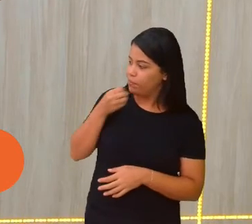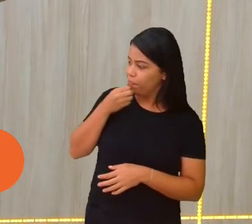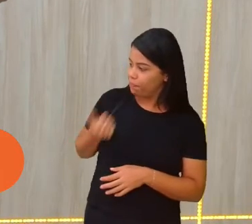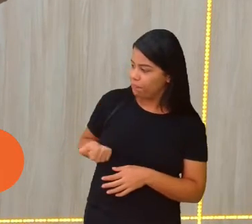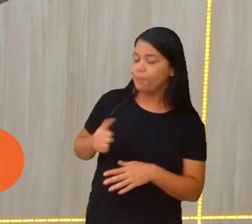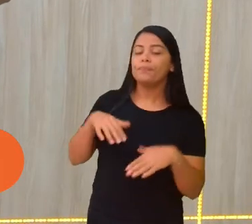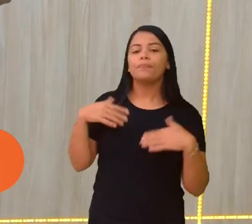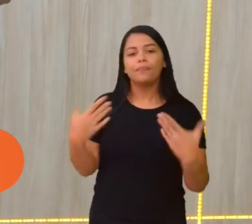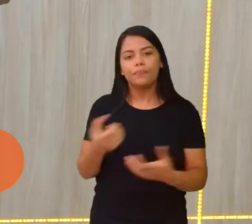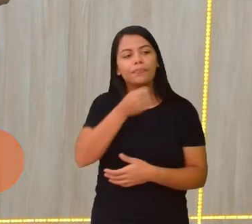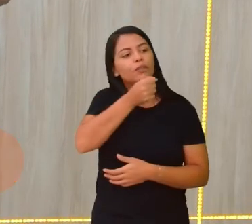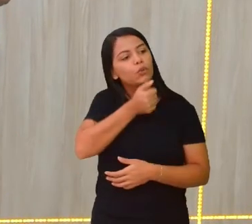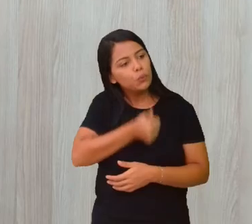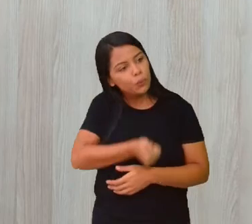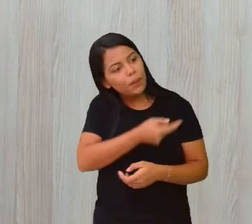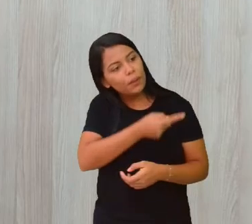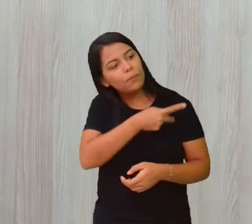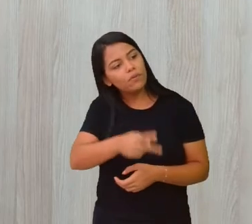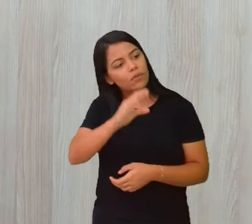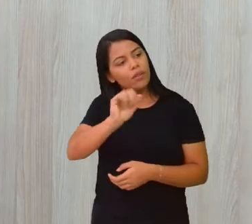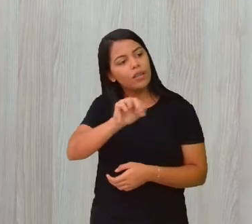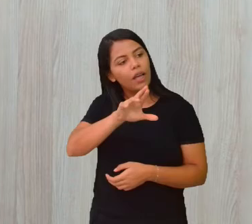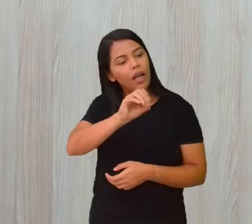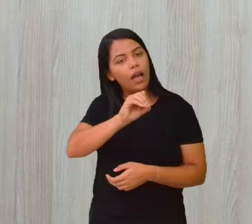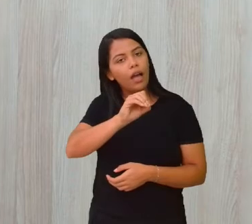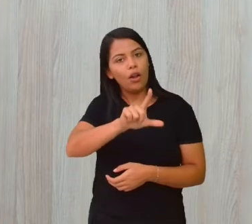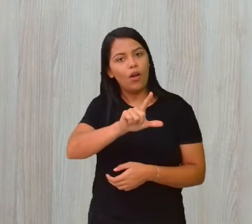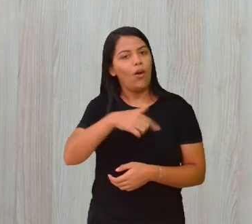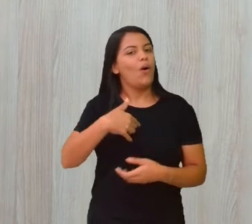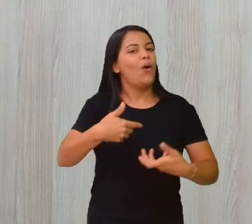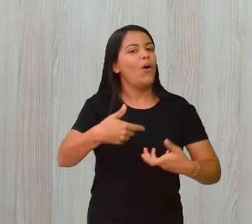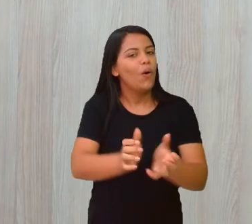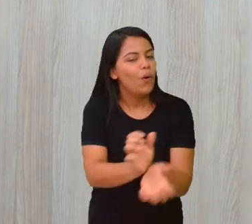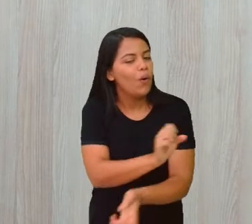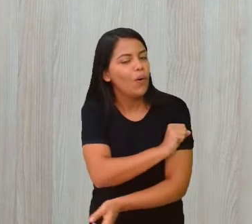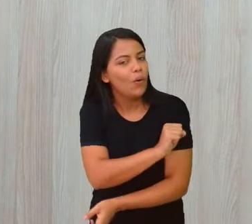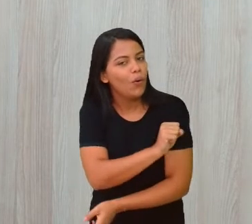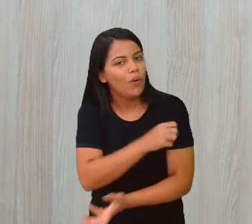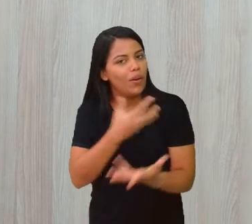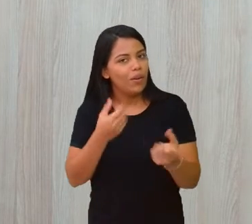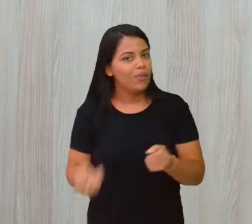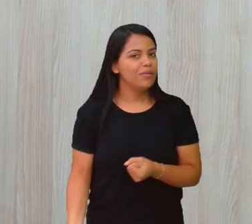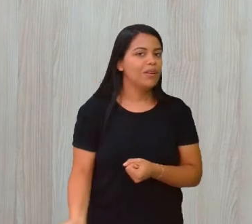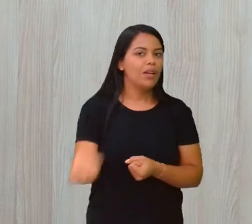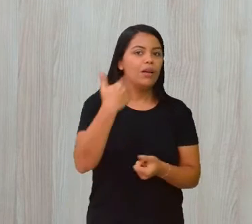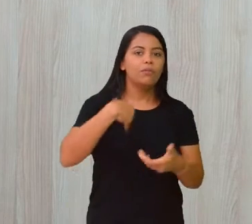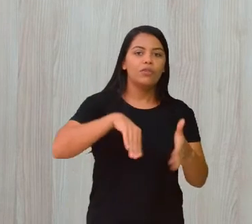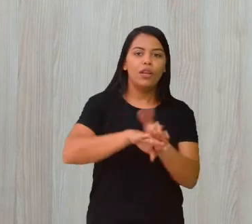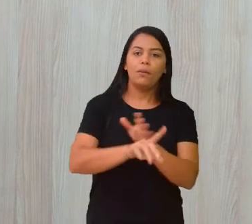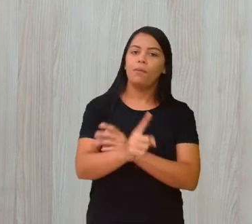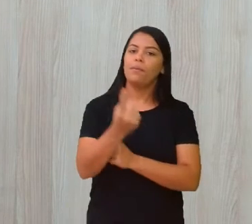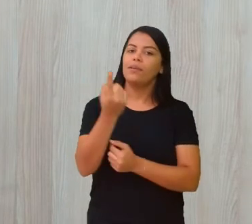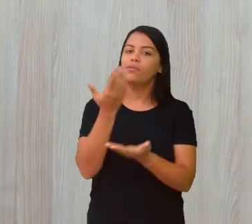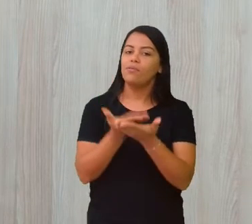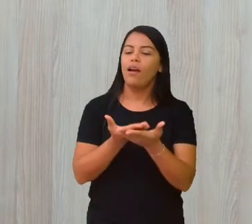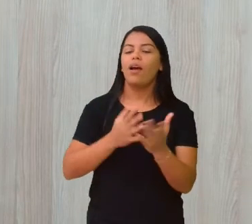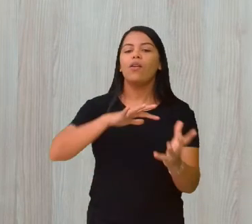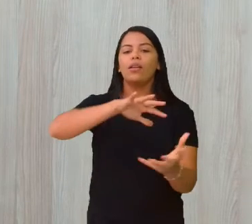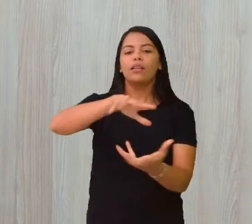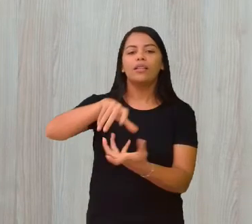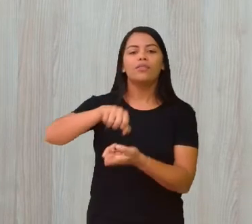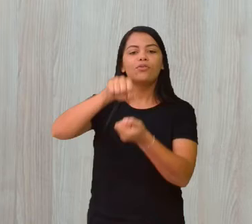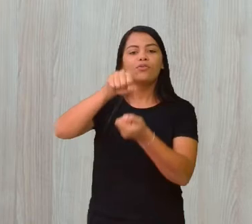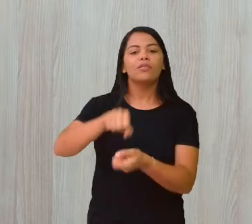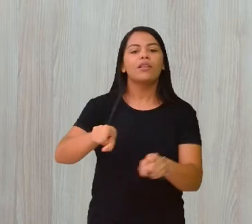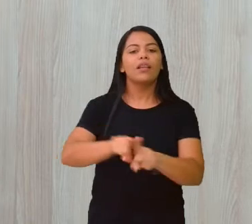bem? Tudo bem, professora Carol, meu povo do oitavo ano. Estamos chegando aqui para mais uma aula de sustentabilidade e com